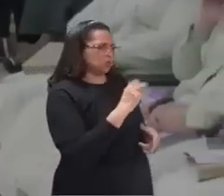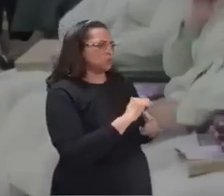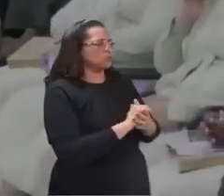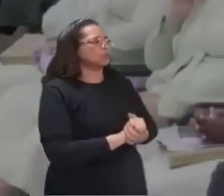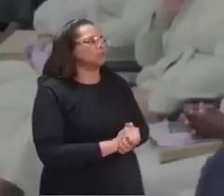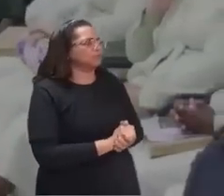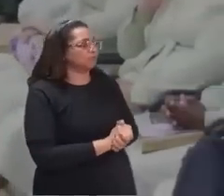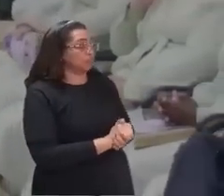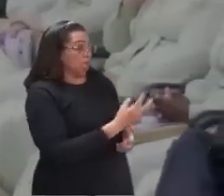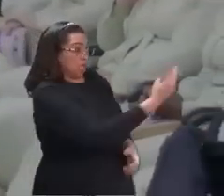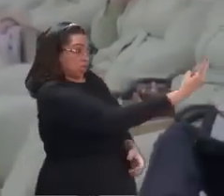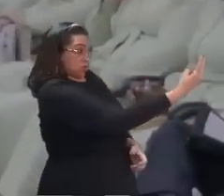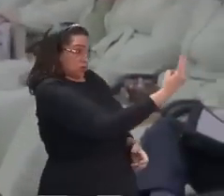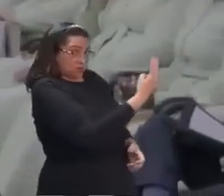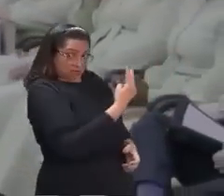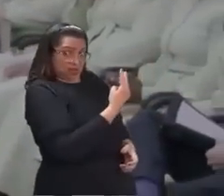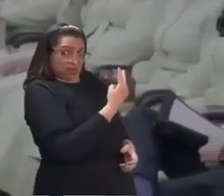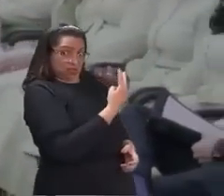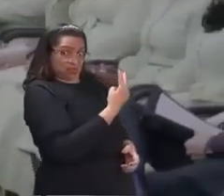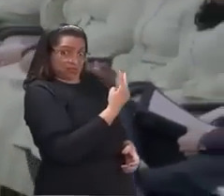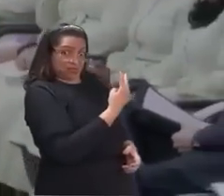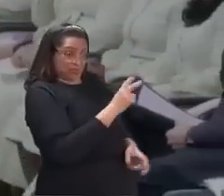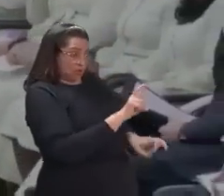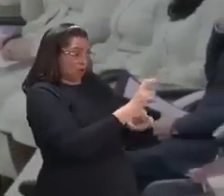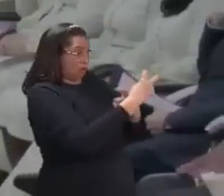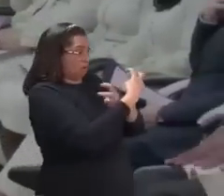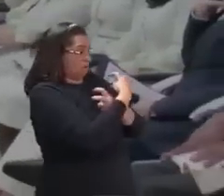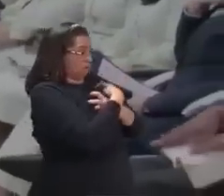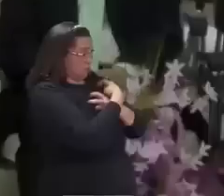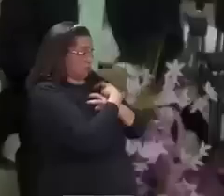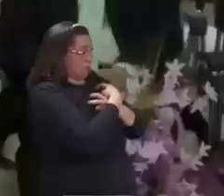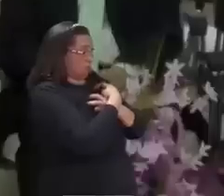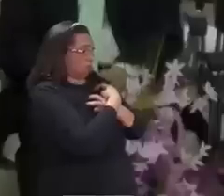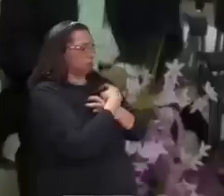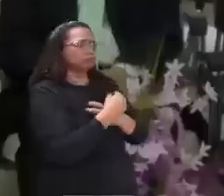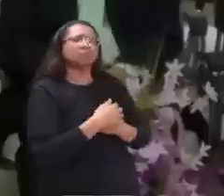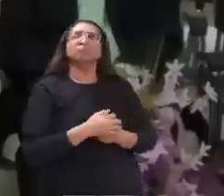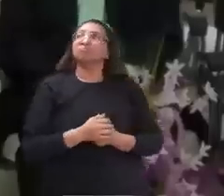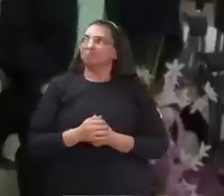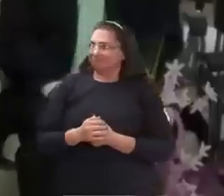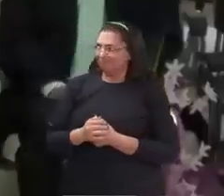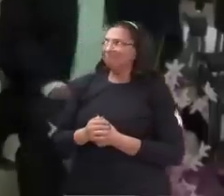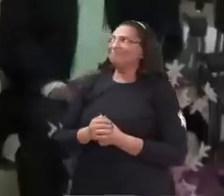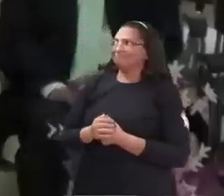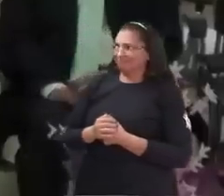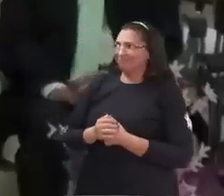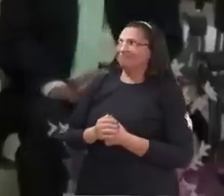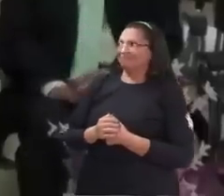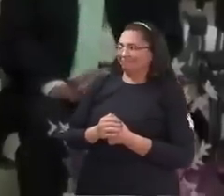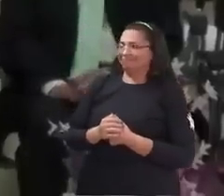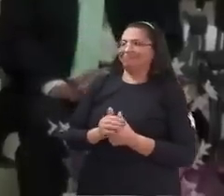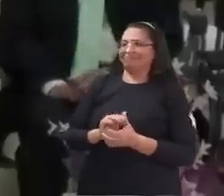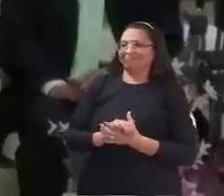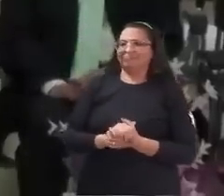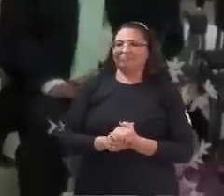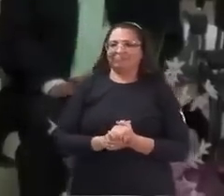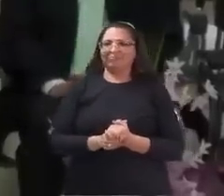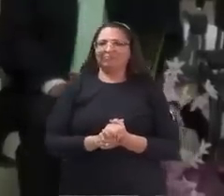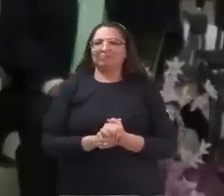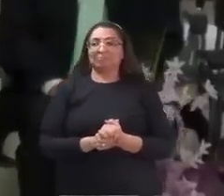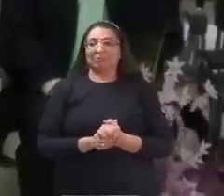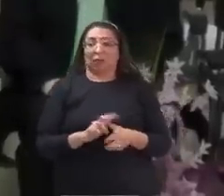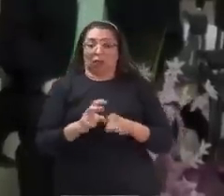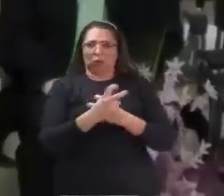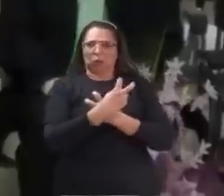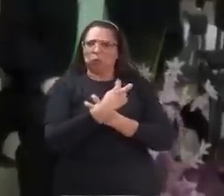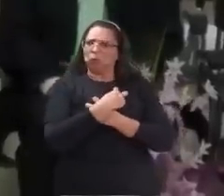política, religiosa e deidade da época. Faraó, a personificação